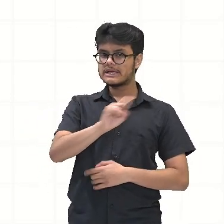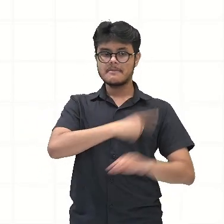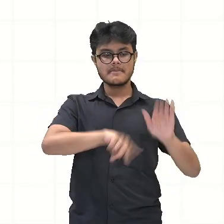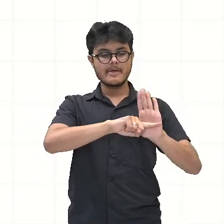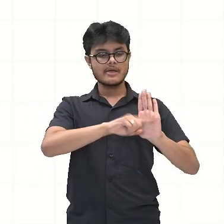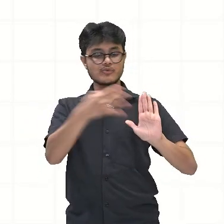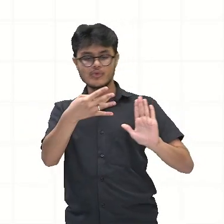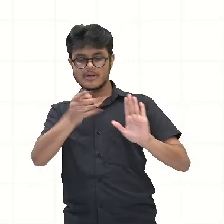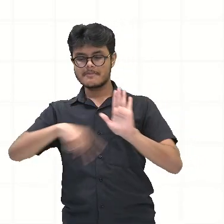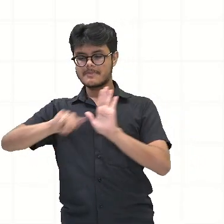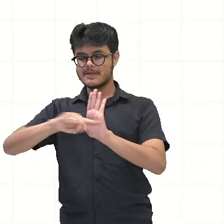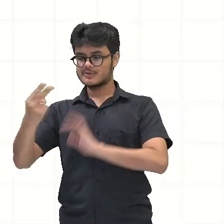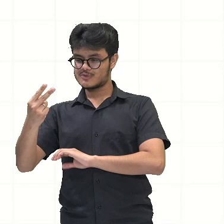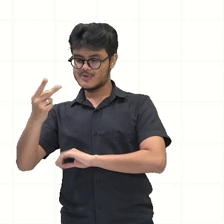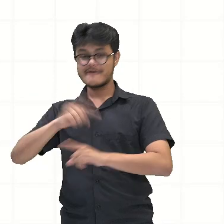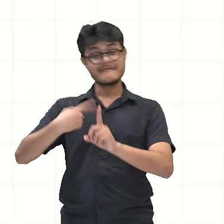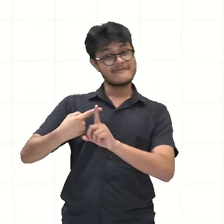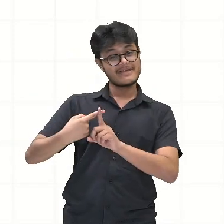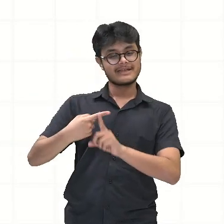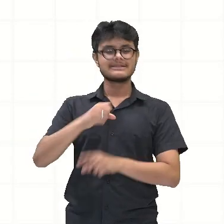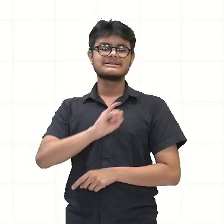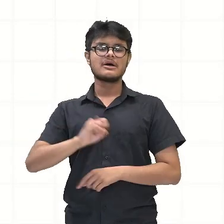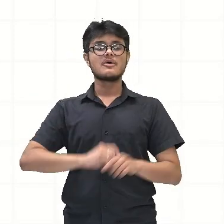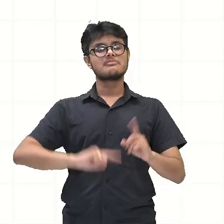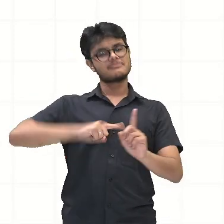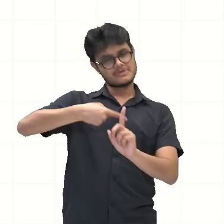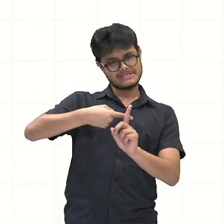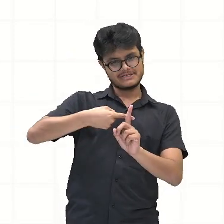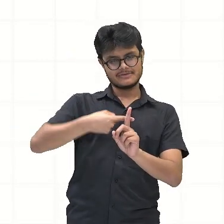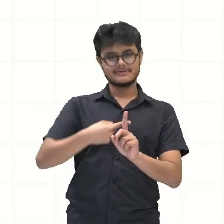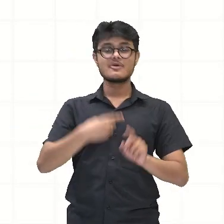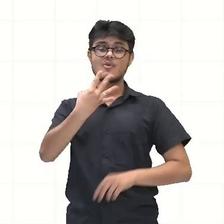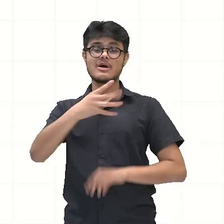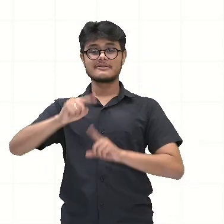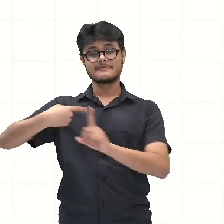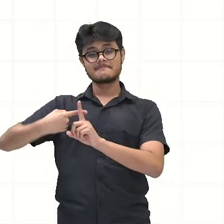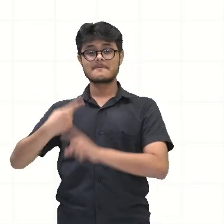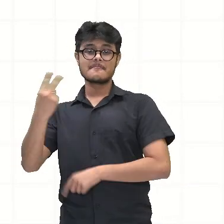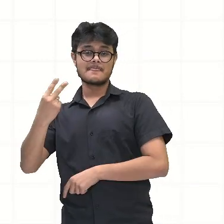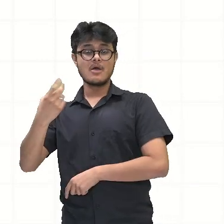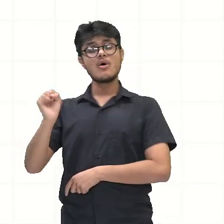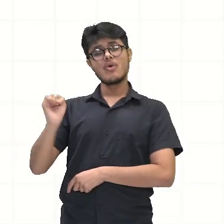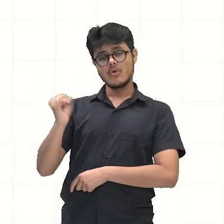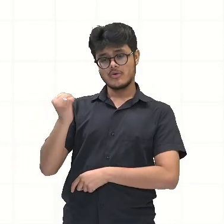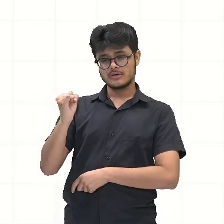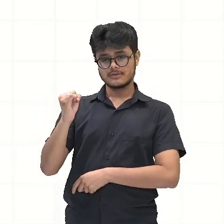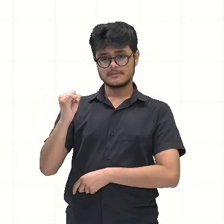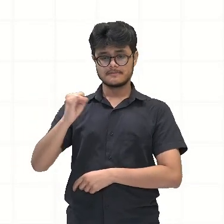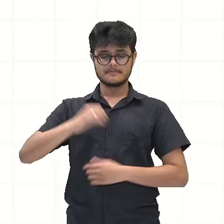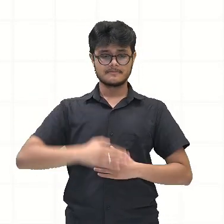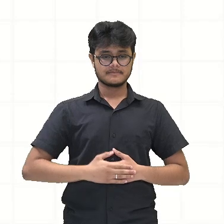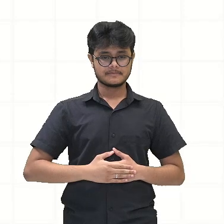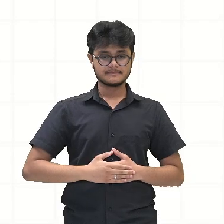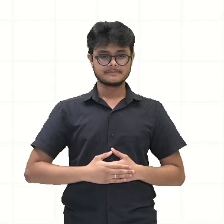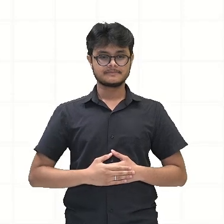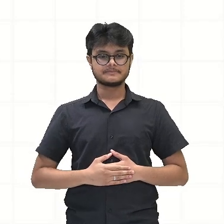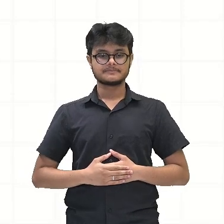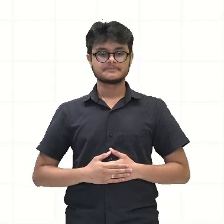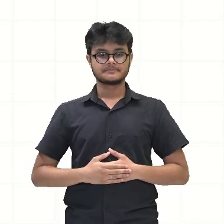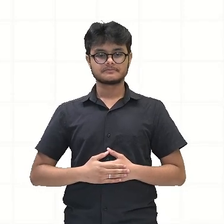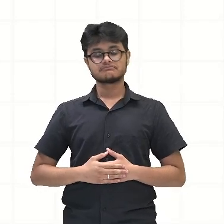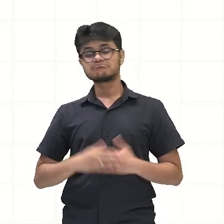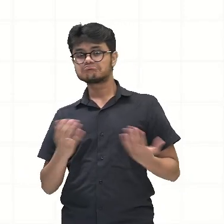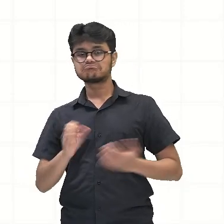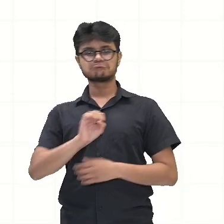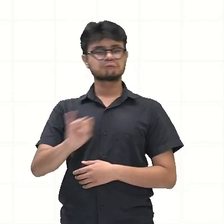2, o menos vezes o menos vai ficar positivo. E 4 vezes 2, 8. E agora, o 5, como não tem